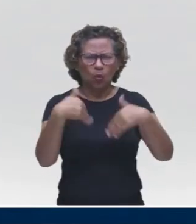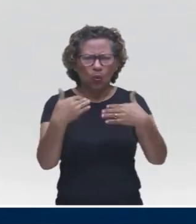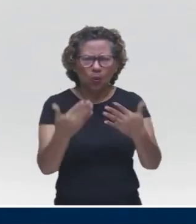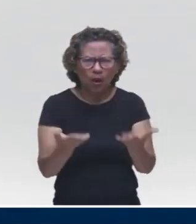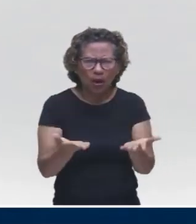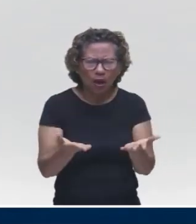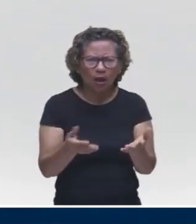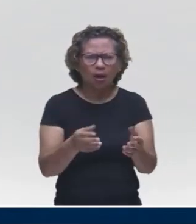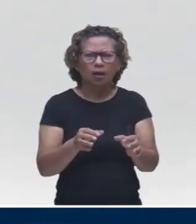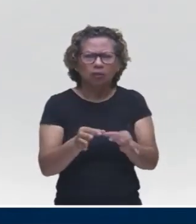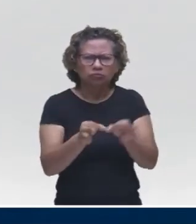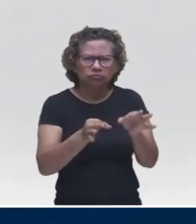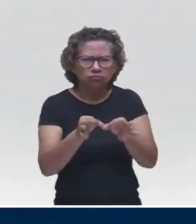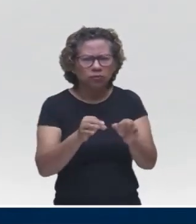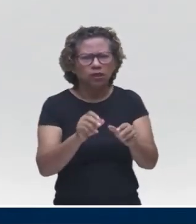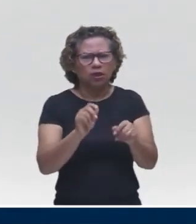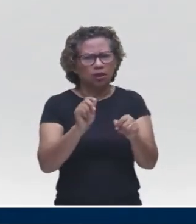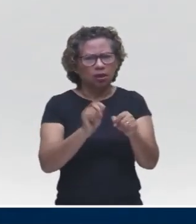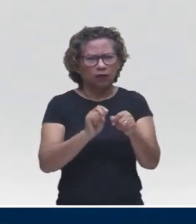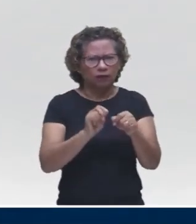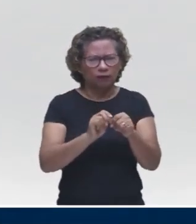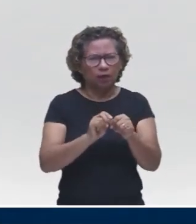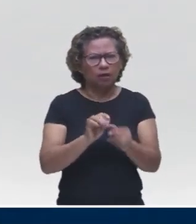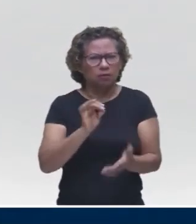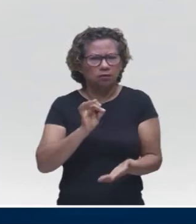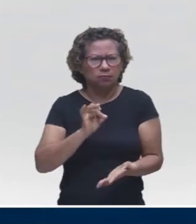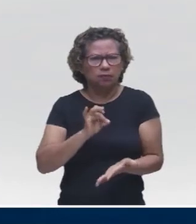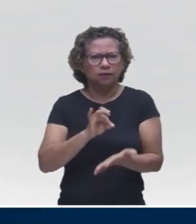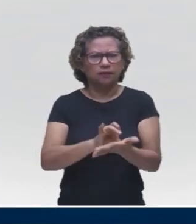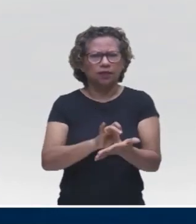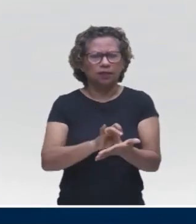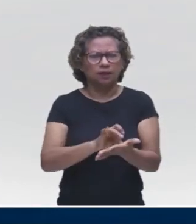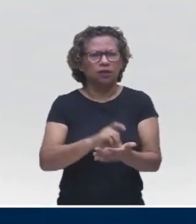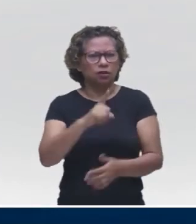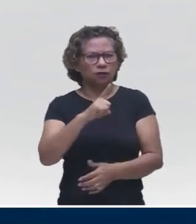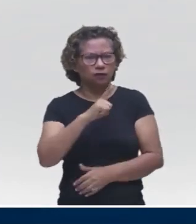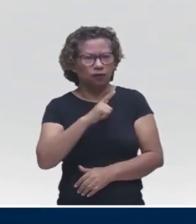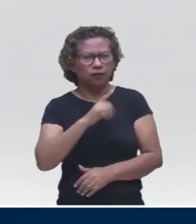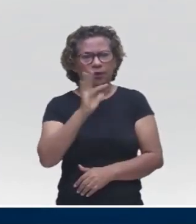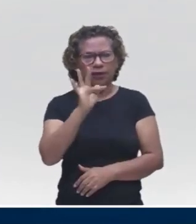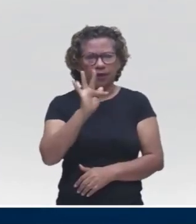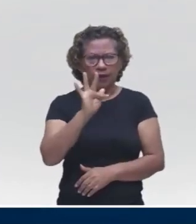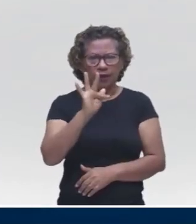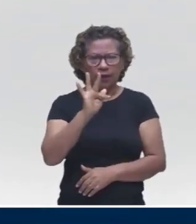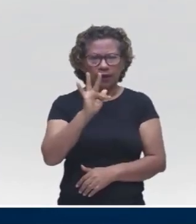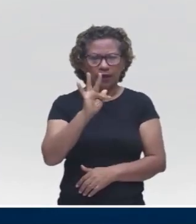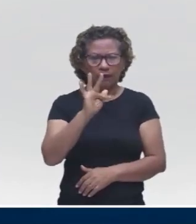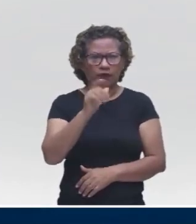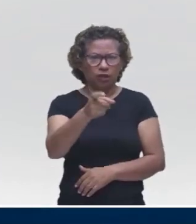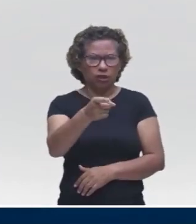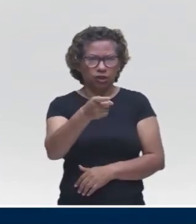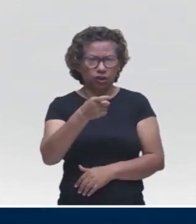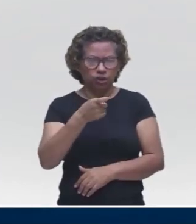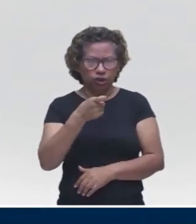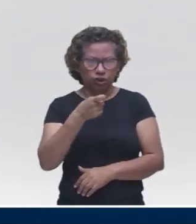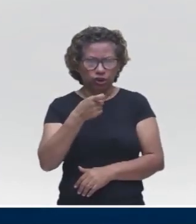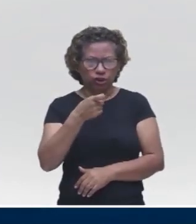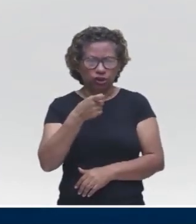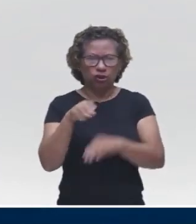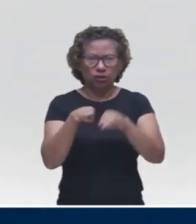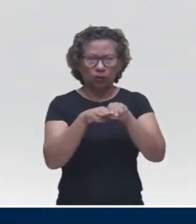função, na realidade, eu vou ter f de x igual a